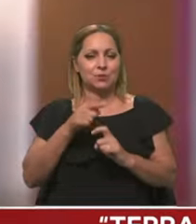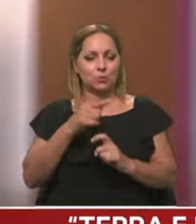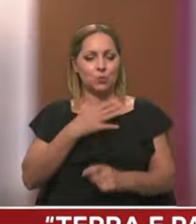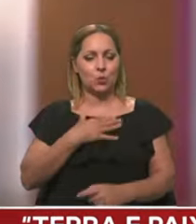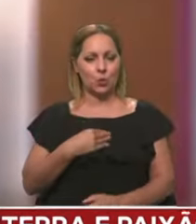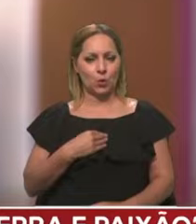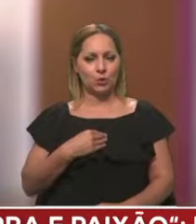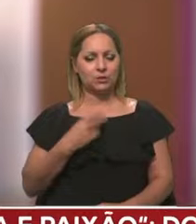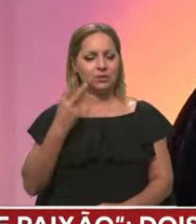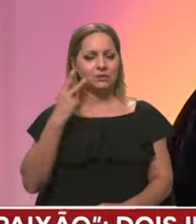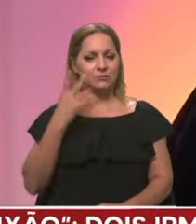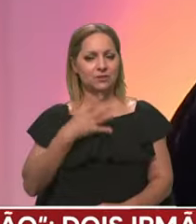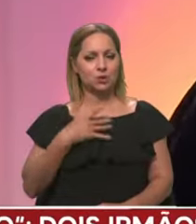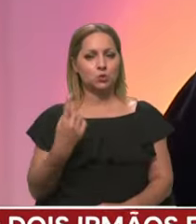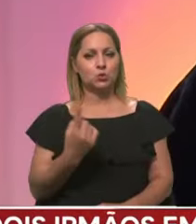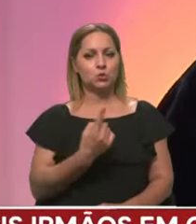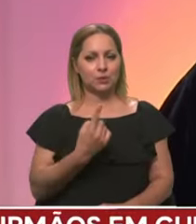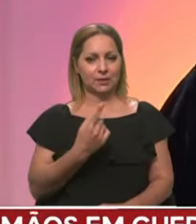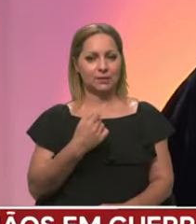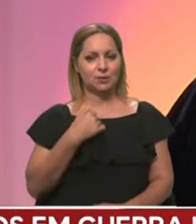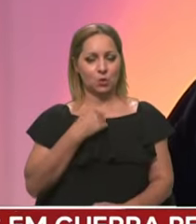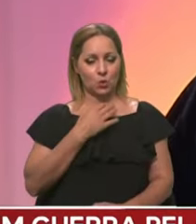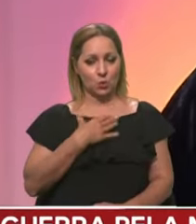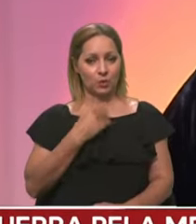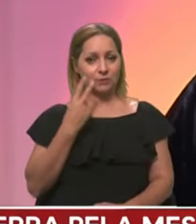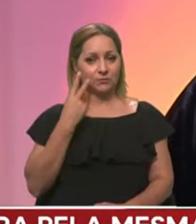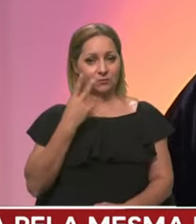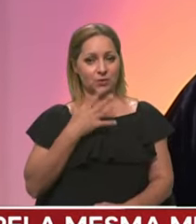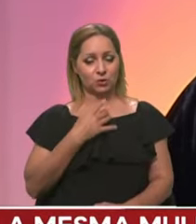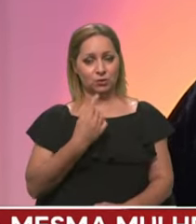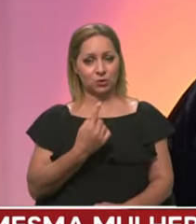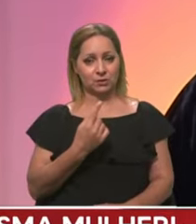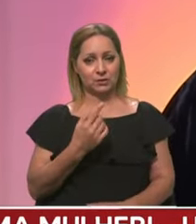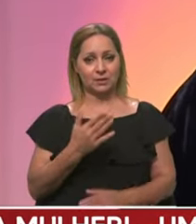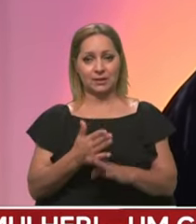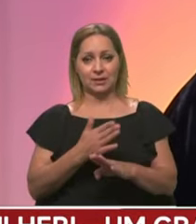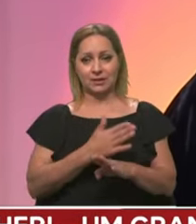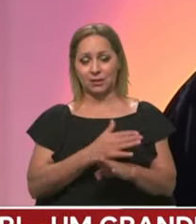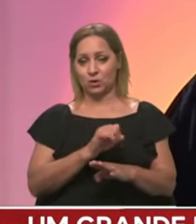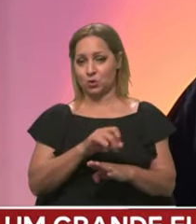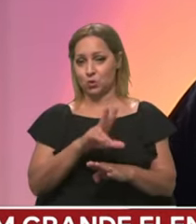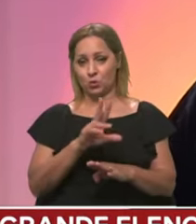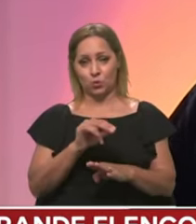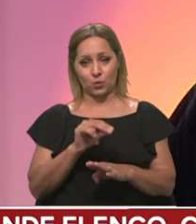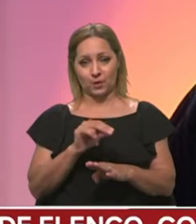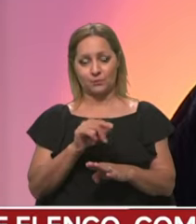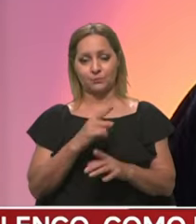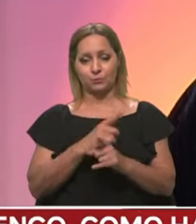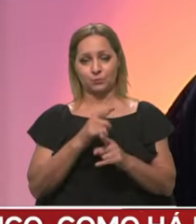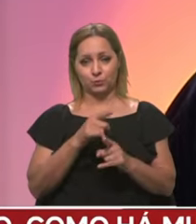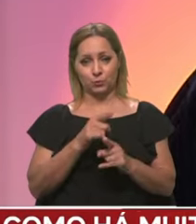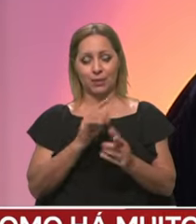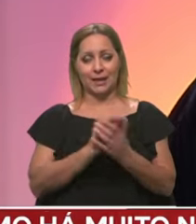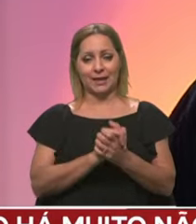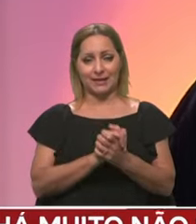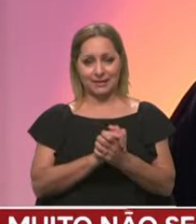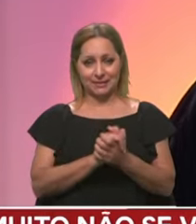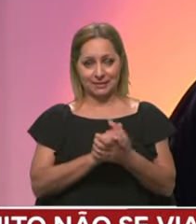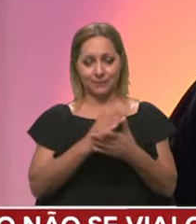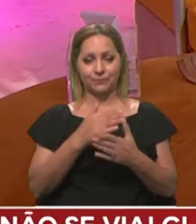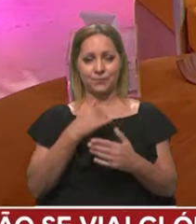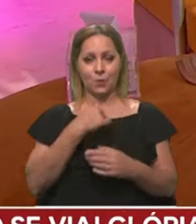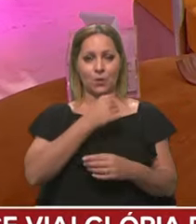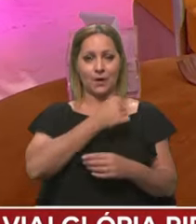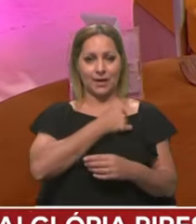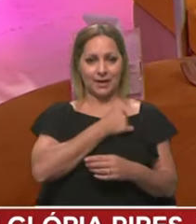solitária eh eu gosto muito de viver sozinha eu nunca tinha vivido sozinha em toda a minha vida porque tu tinhas que tu casaste eu saí de